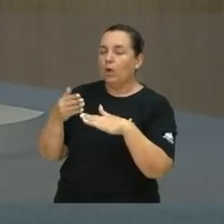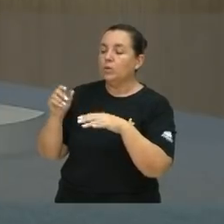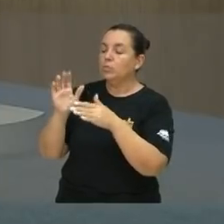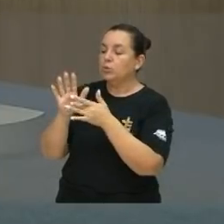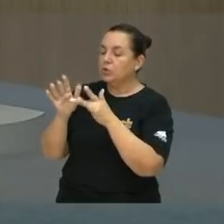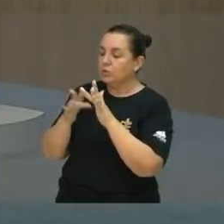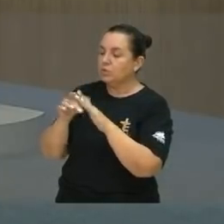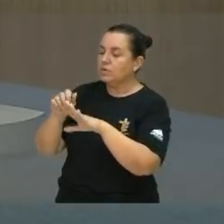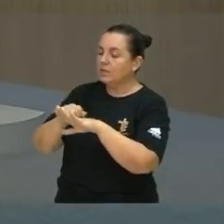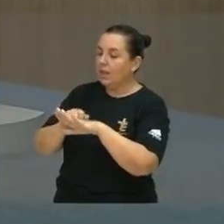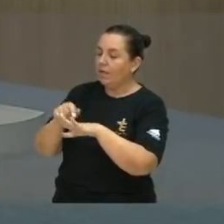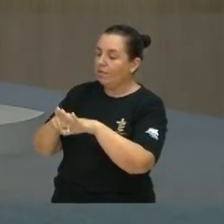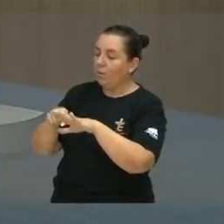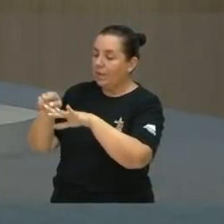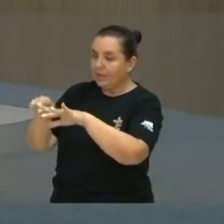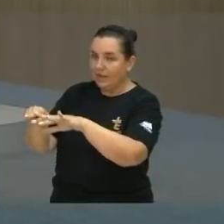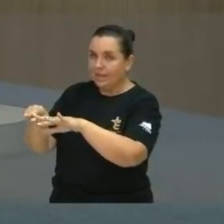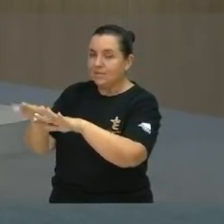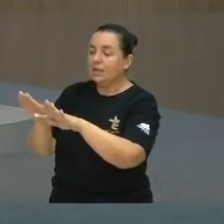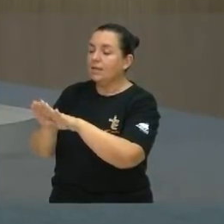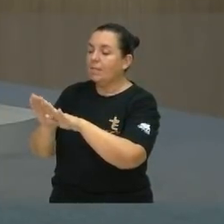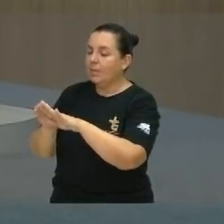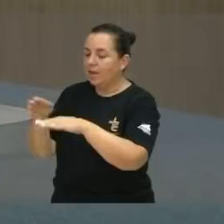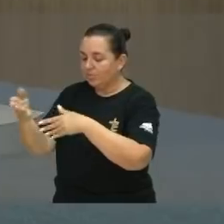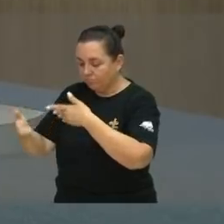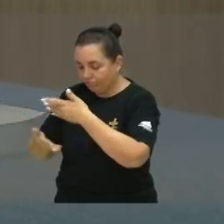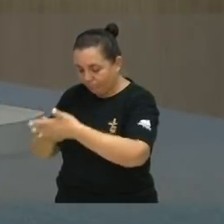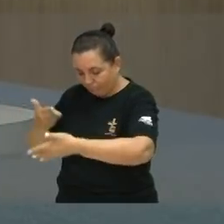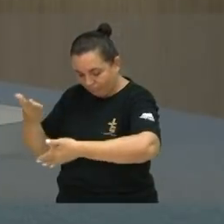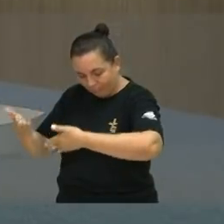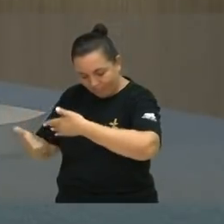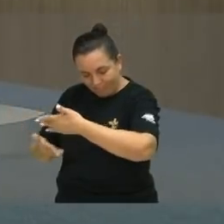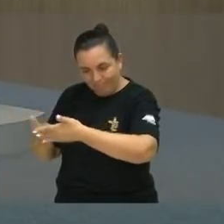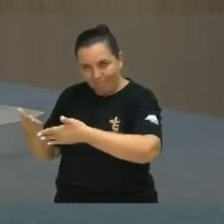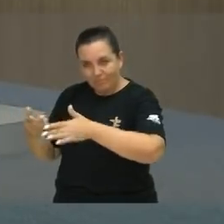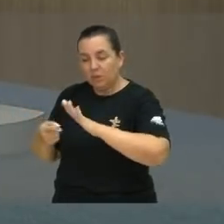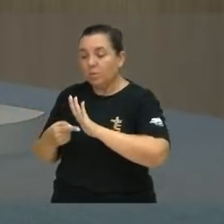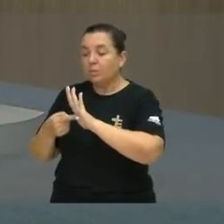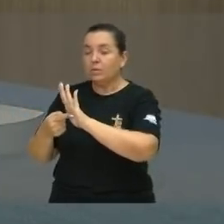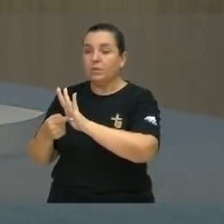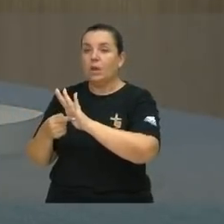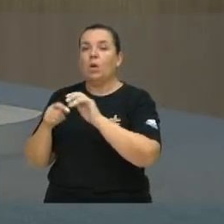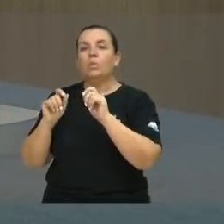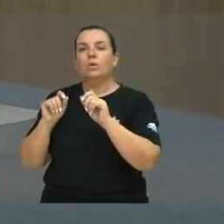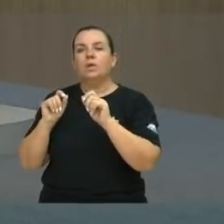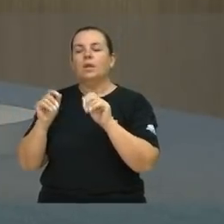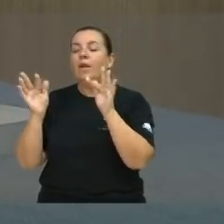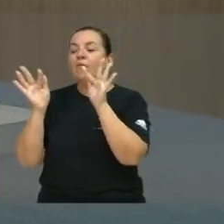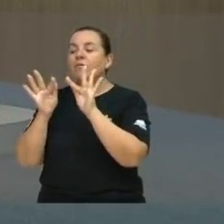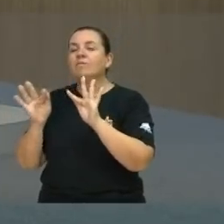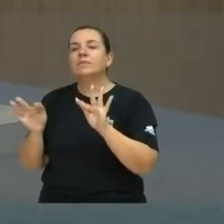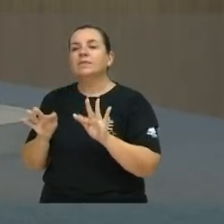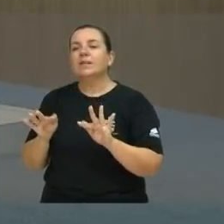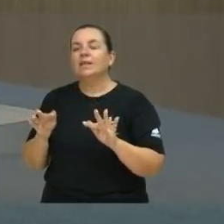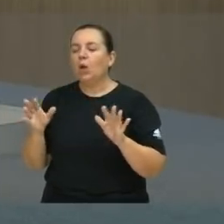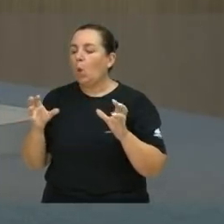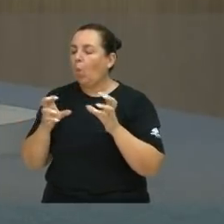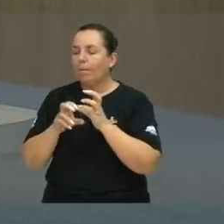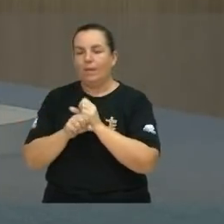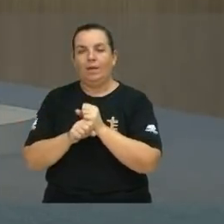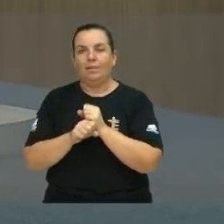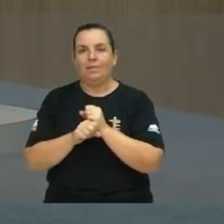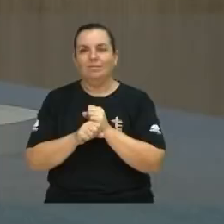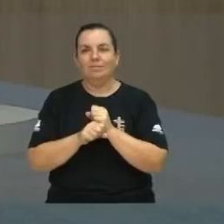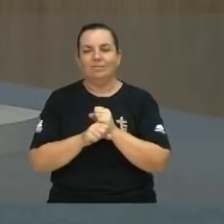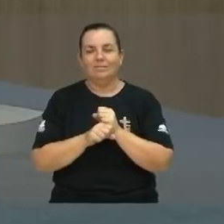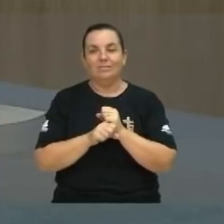e esse tornou-se e se tornou desculpe retrato das bem-aventuranças do outro é o